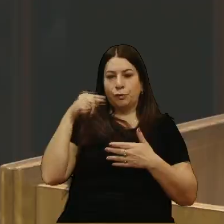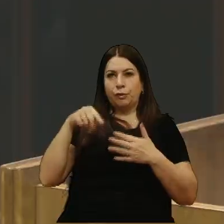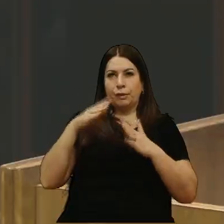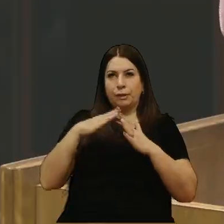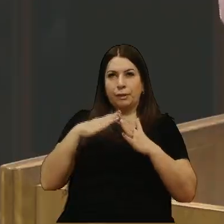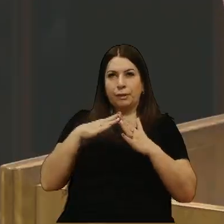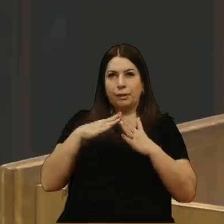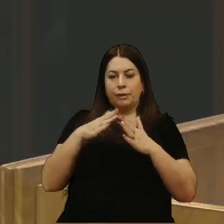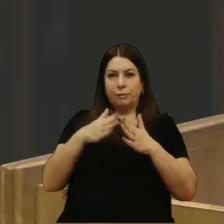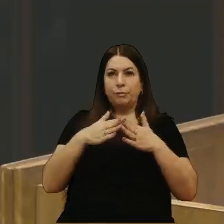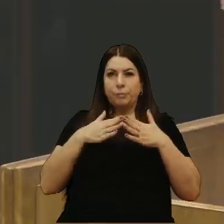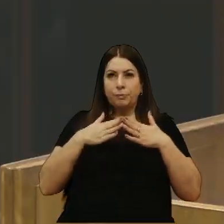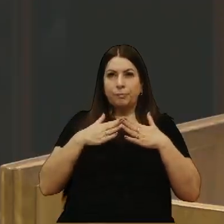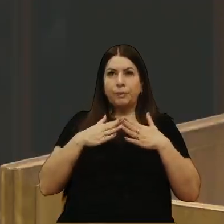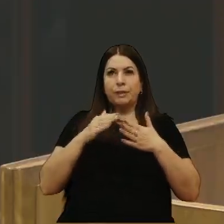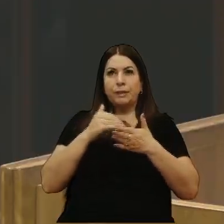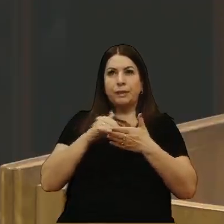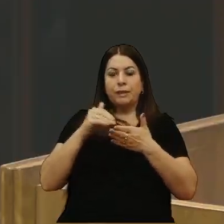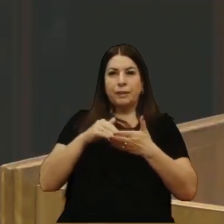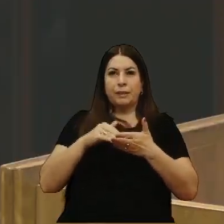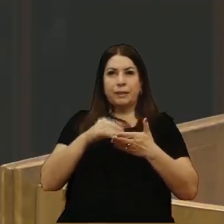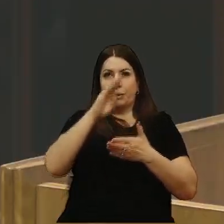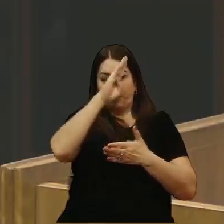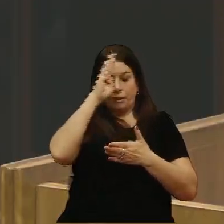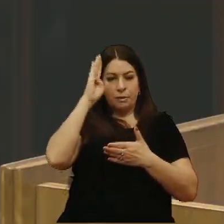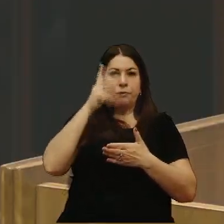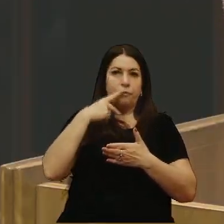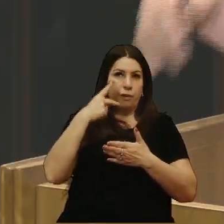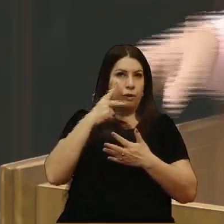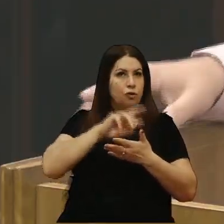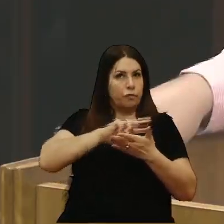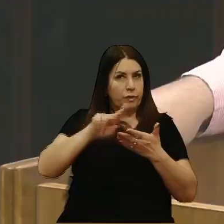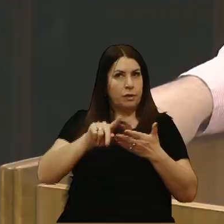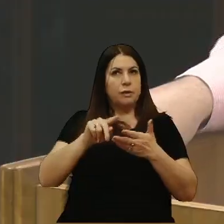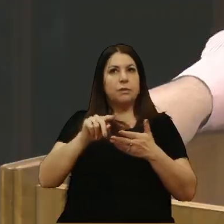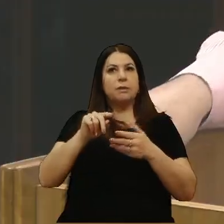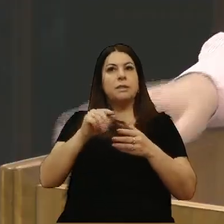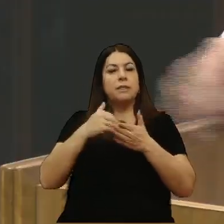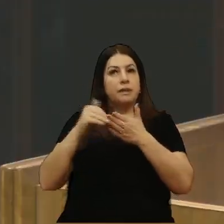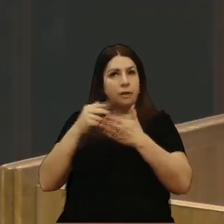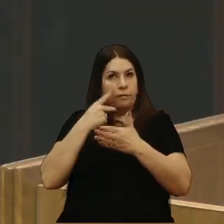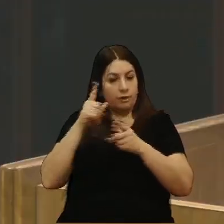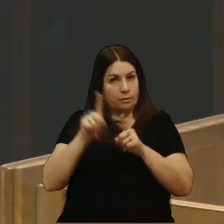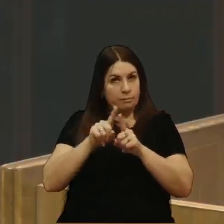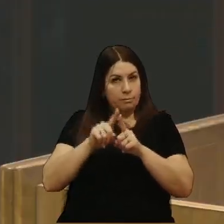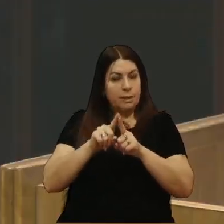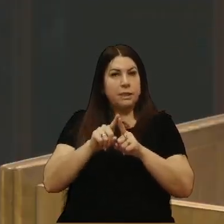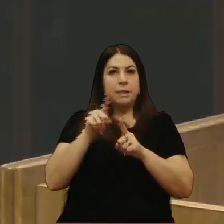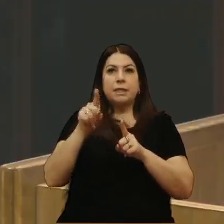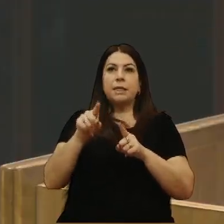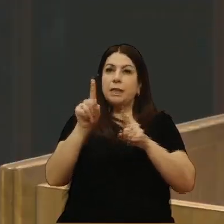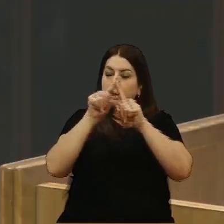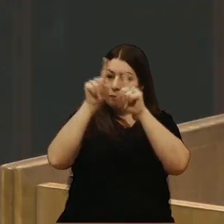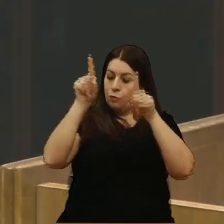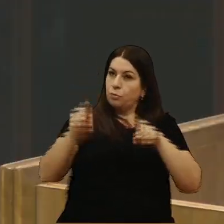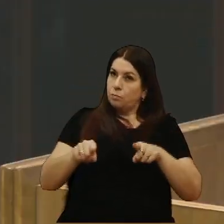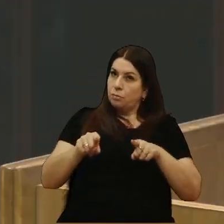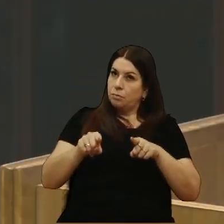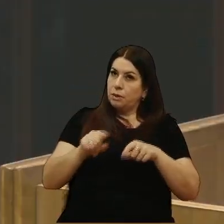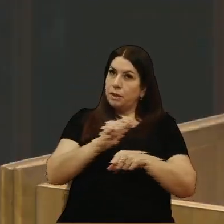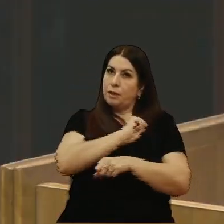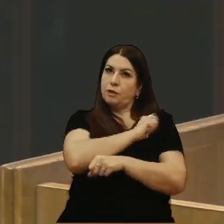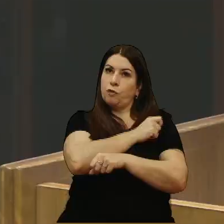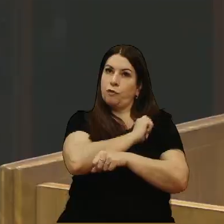casa, licenciado, o secretário Bressan se manifestou, vários secretários se manifestaram também. Ele é servidor, ele é fiscal